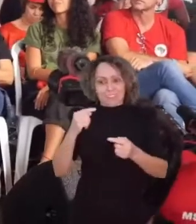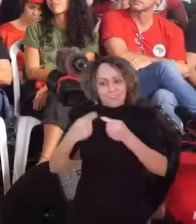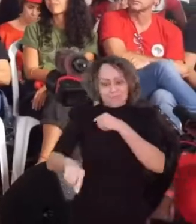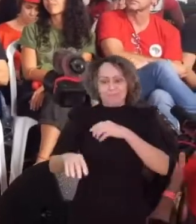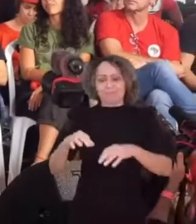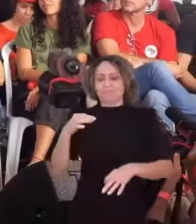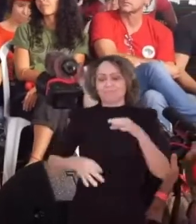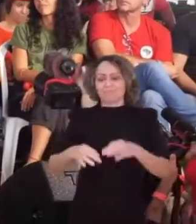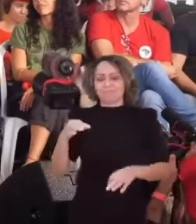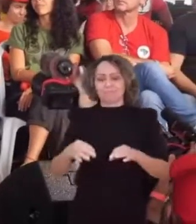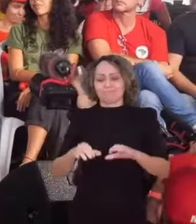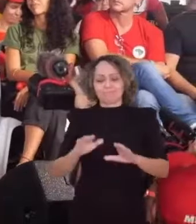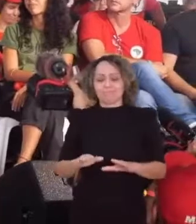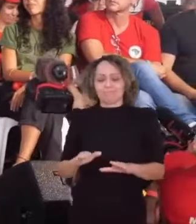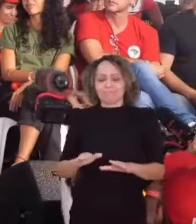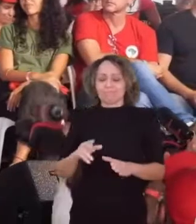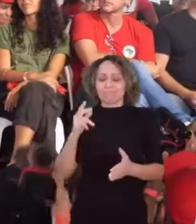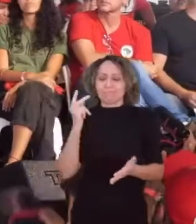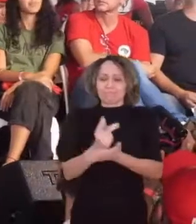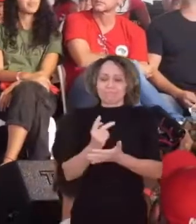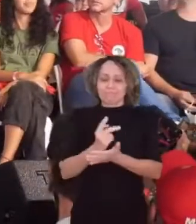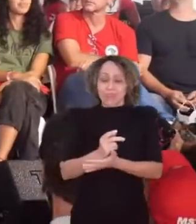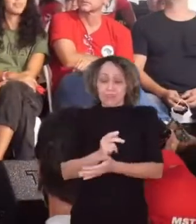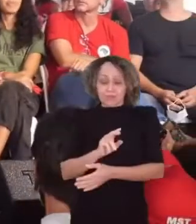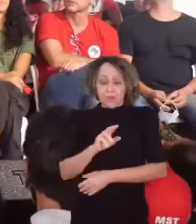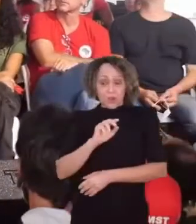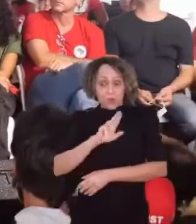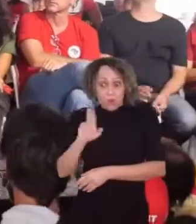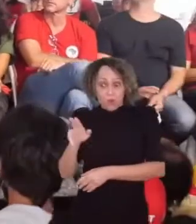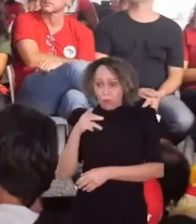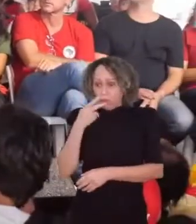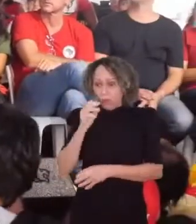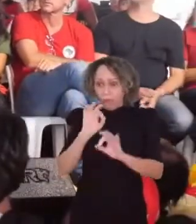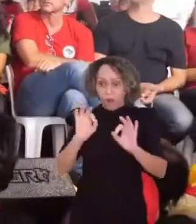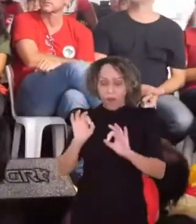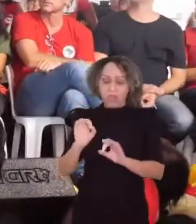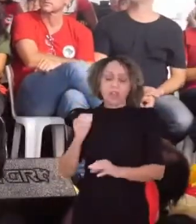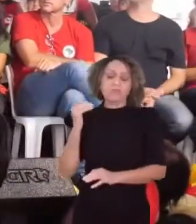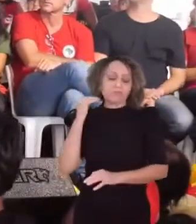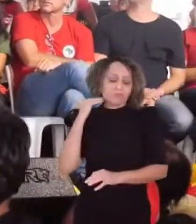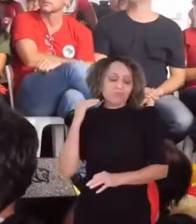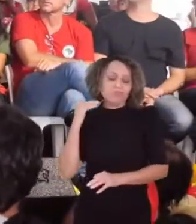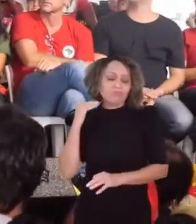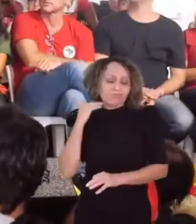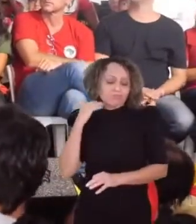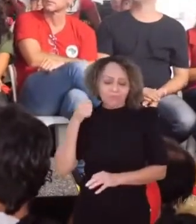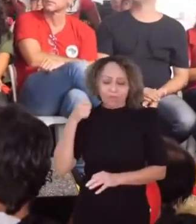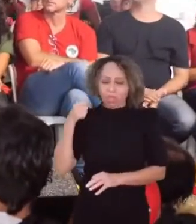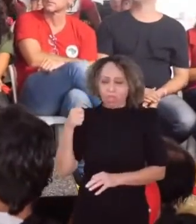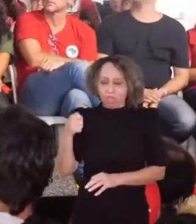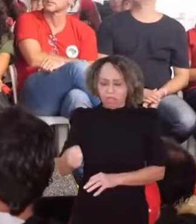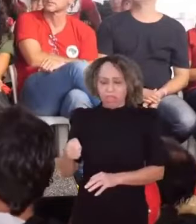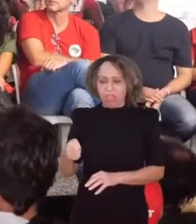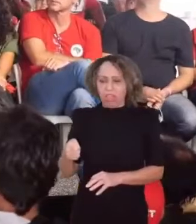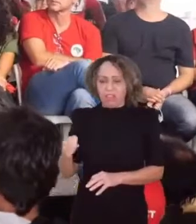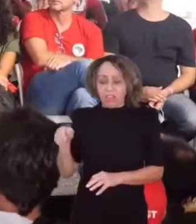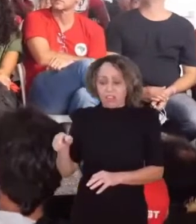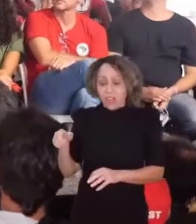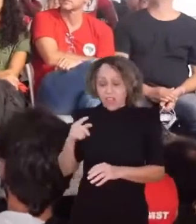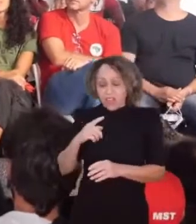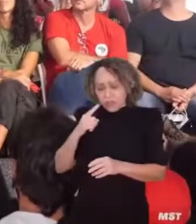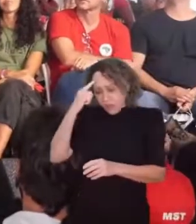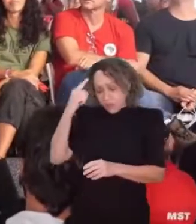vou citar o nome dele, que inventou uma mentira junto com os procuradores para me condenar, é um